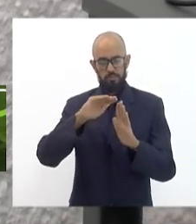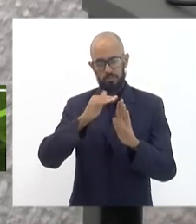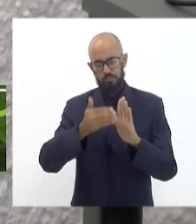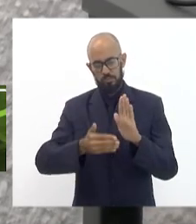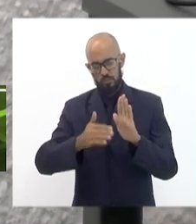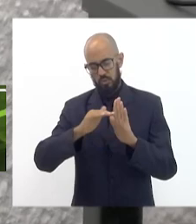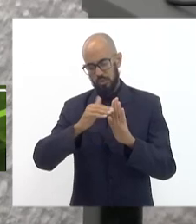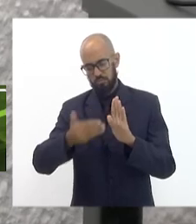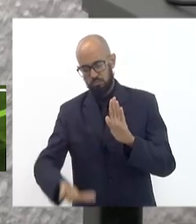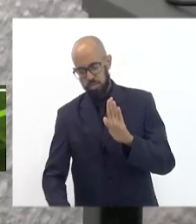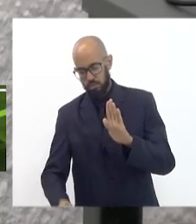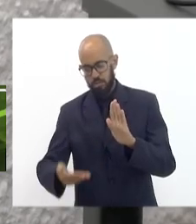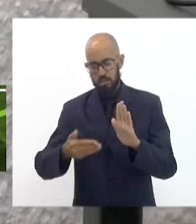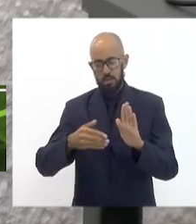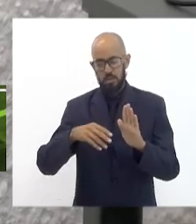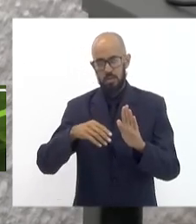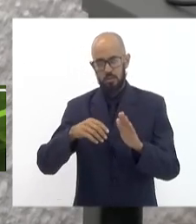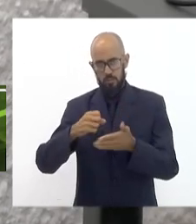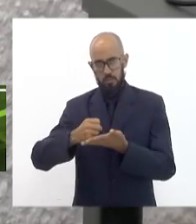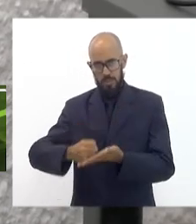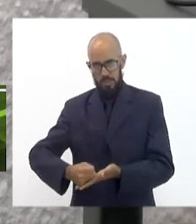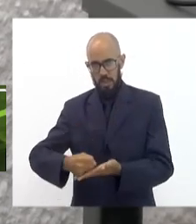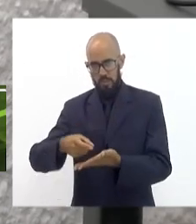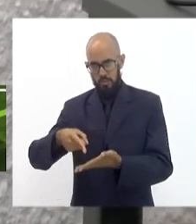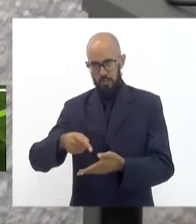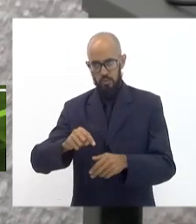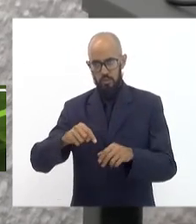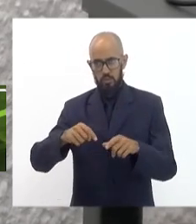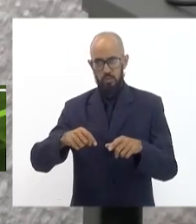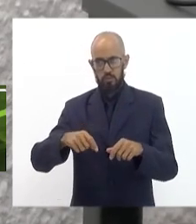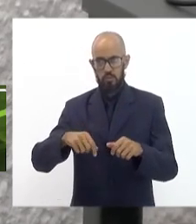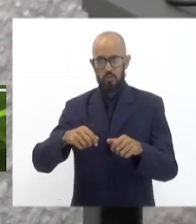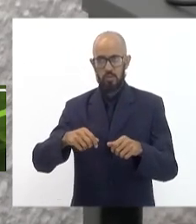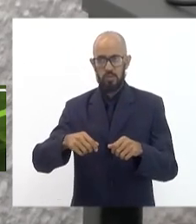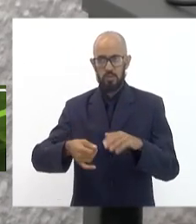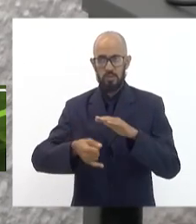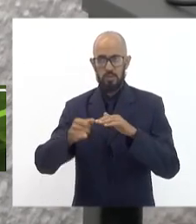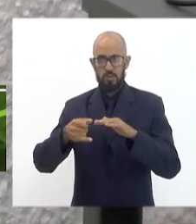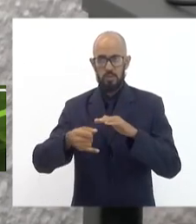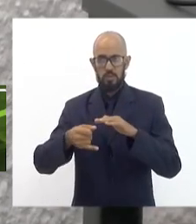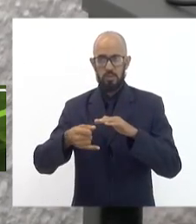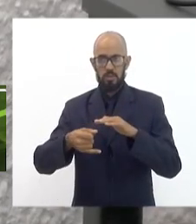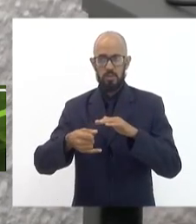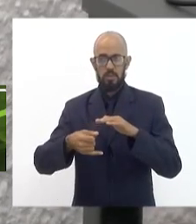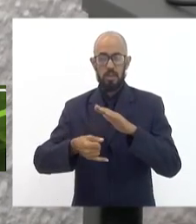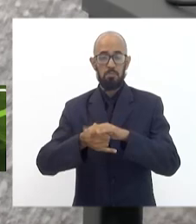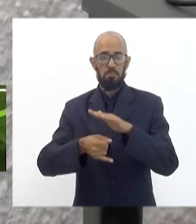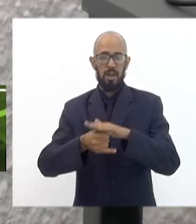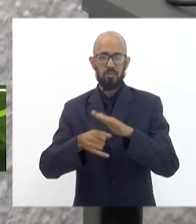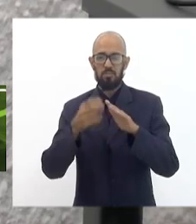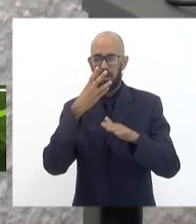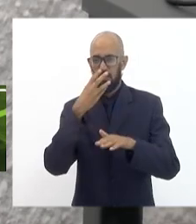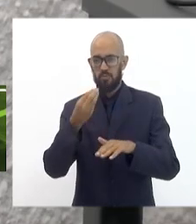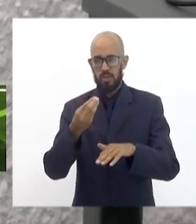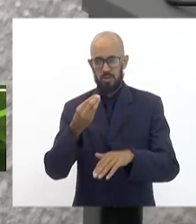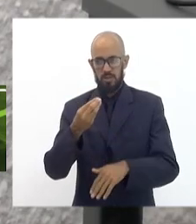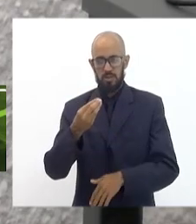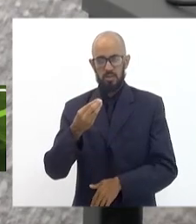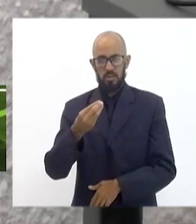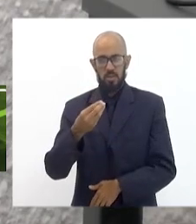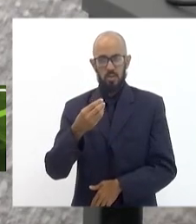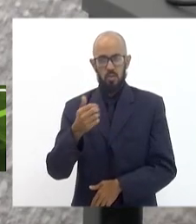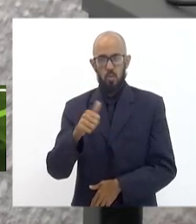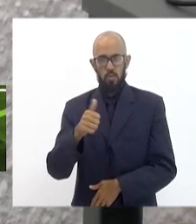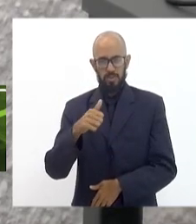infelizmente de seu todo esse Barro em cima de uma van que tinha 11 crianças falecer 18